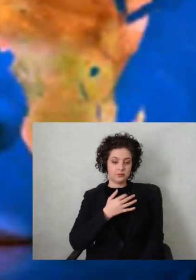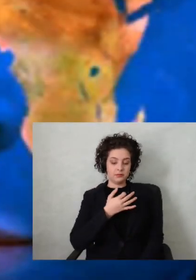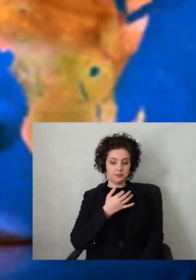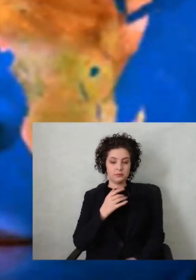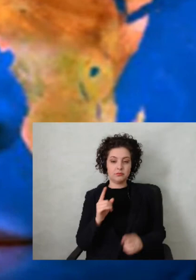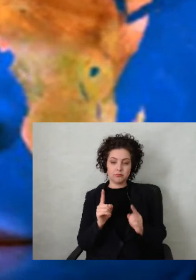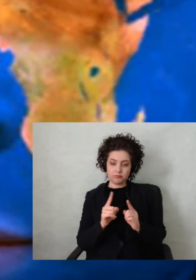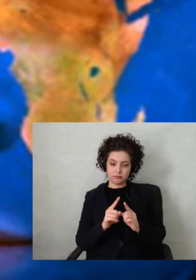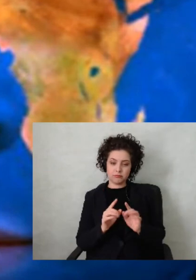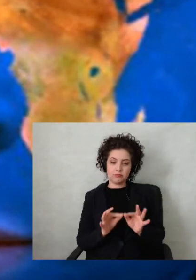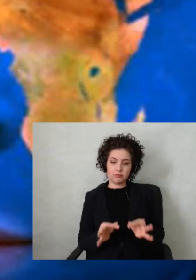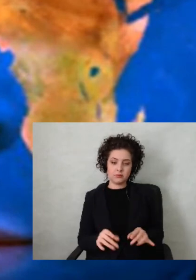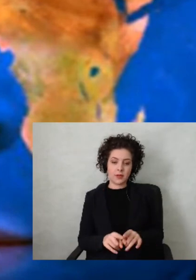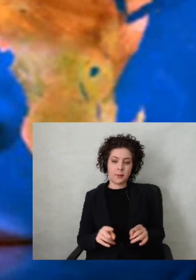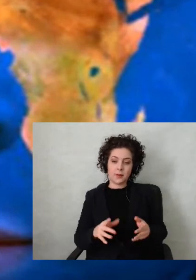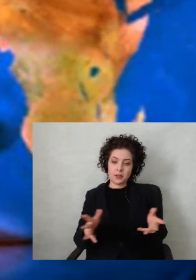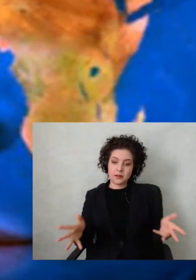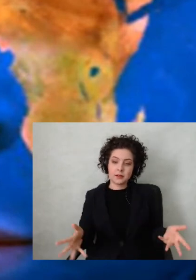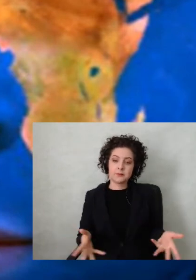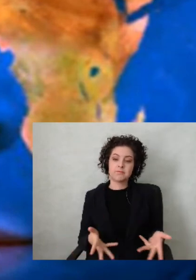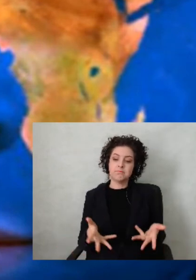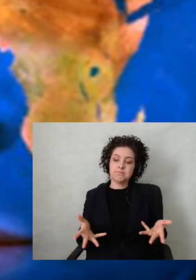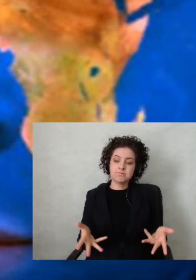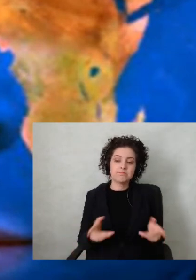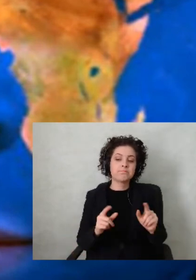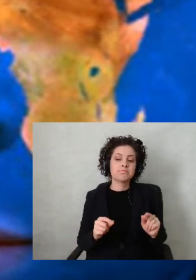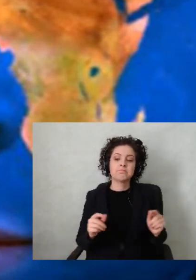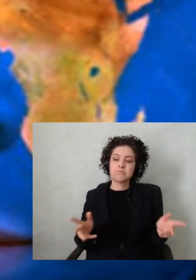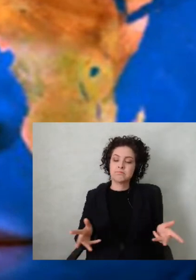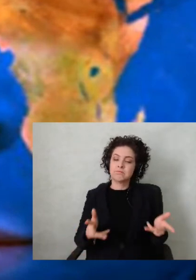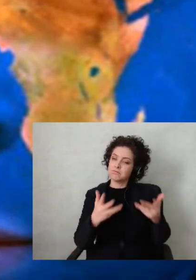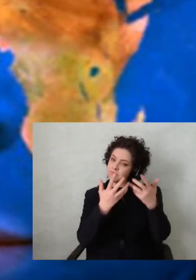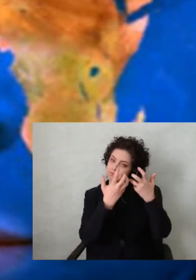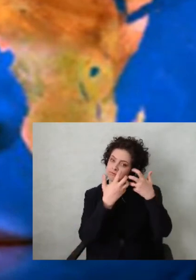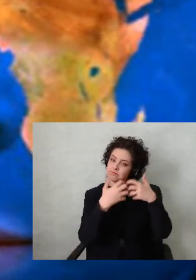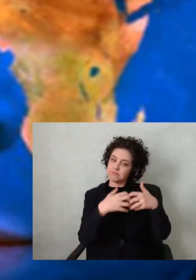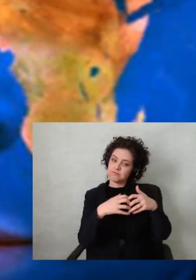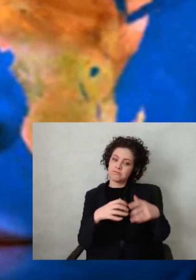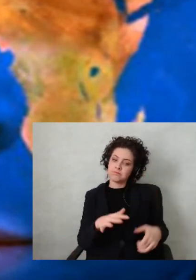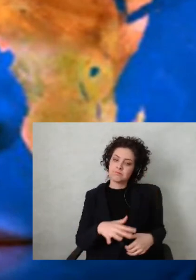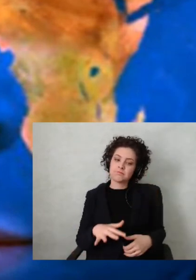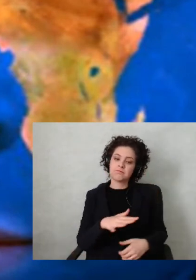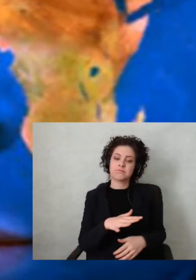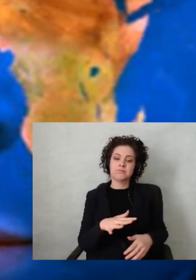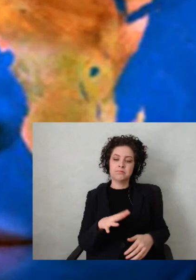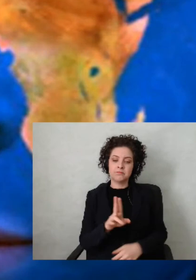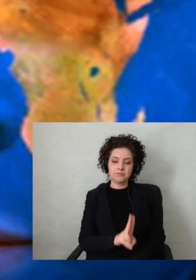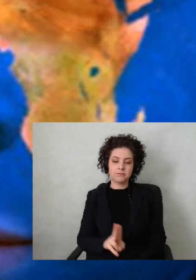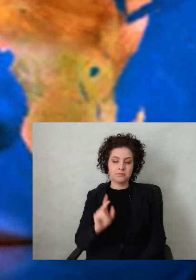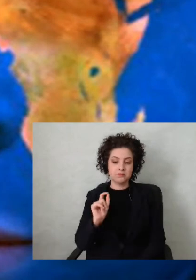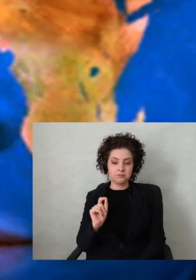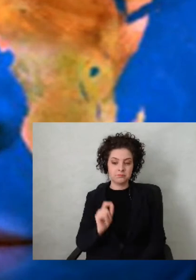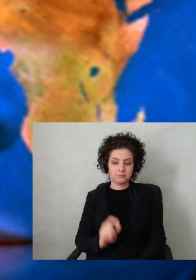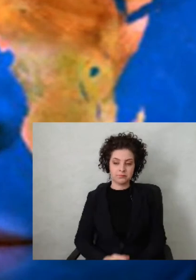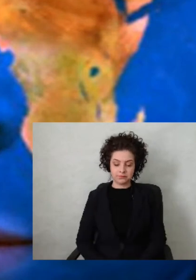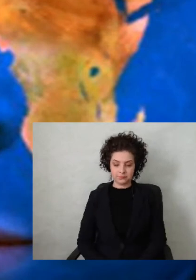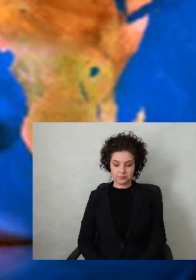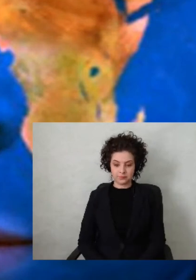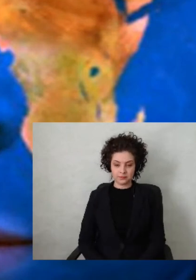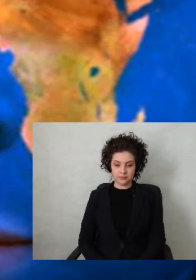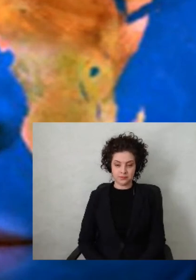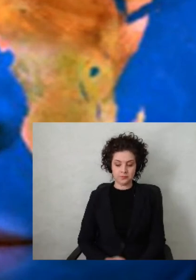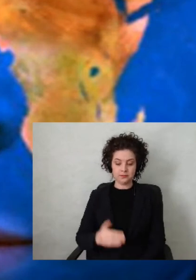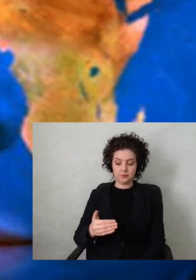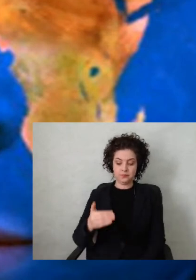mas promovendo uma reflexão para a universidade de que para se anteper, para